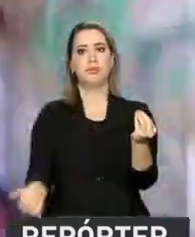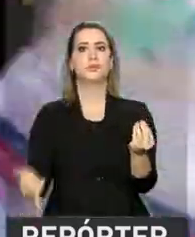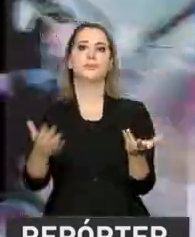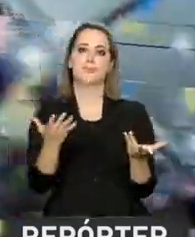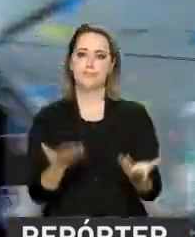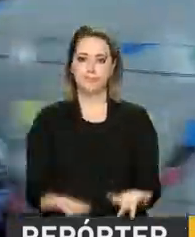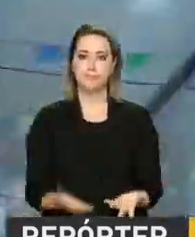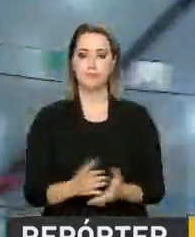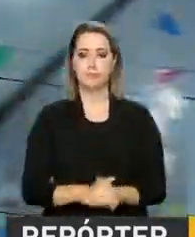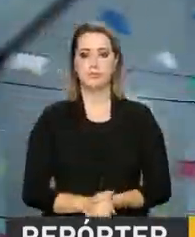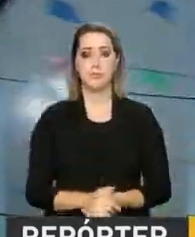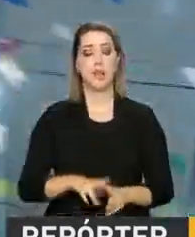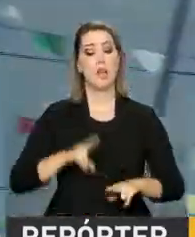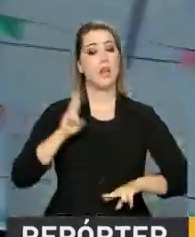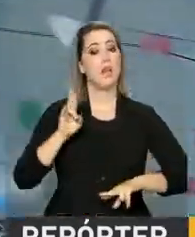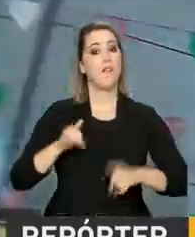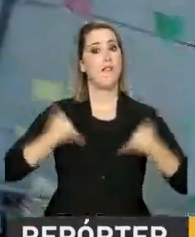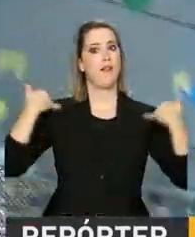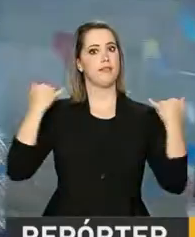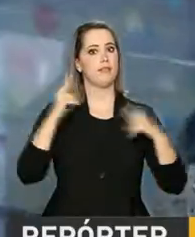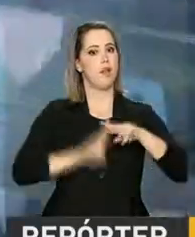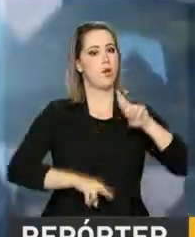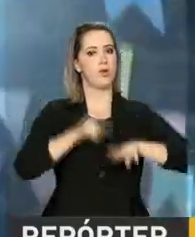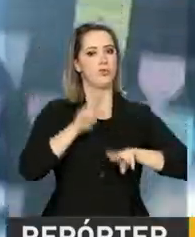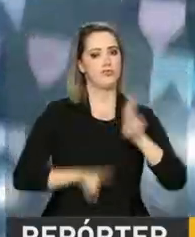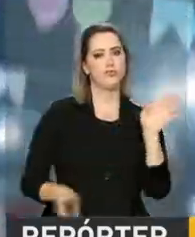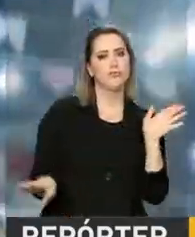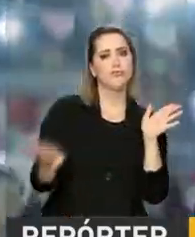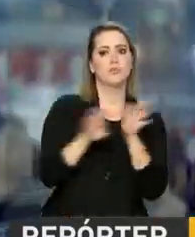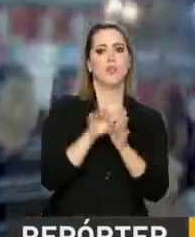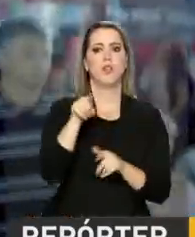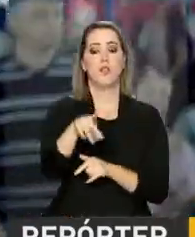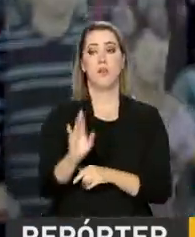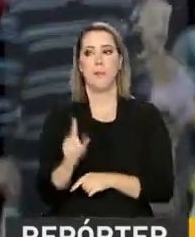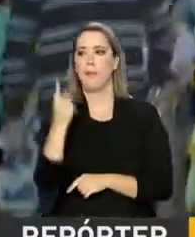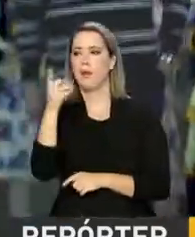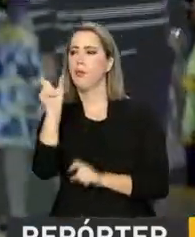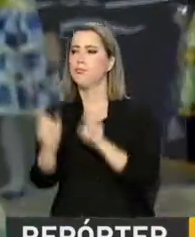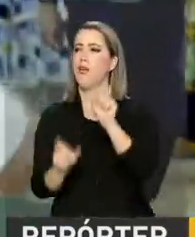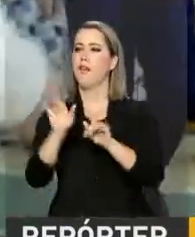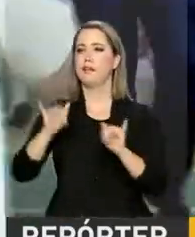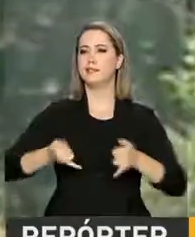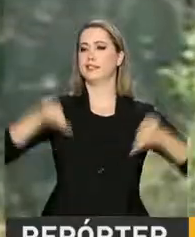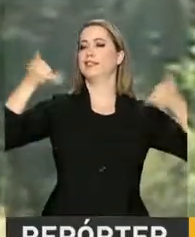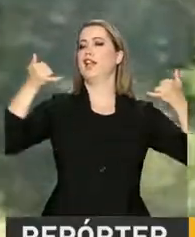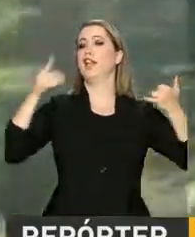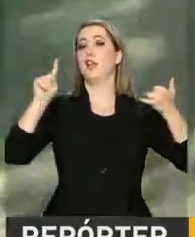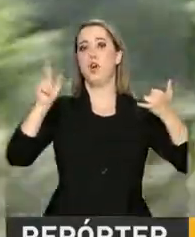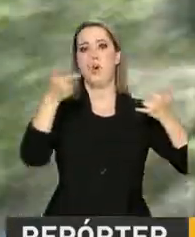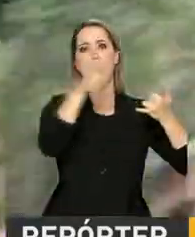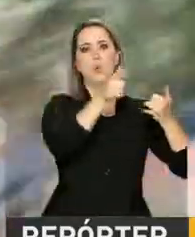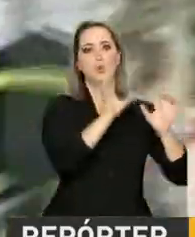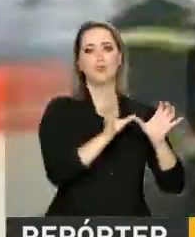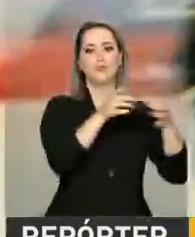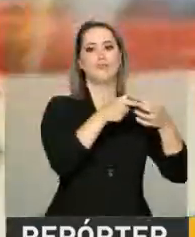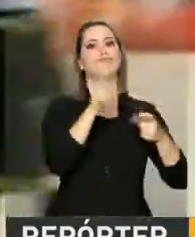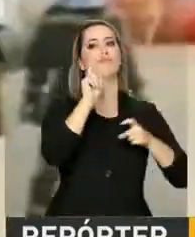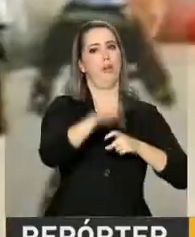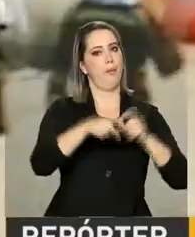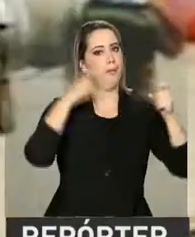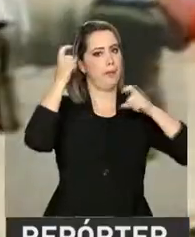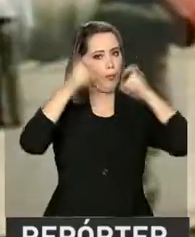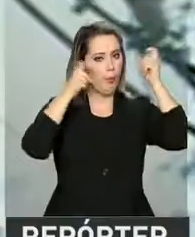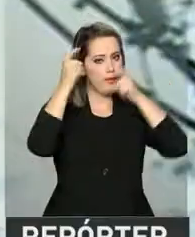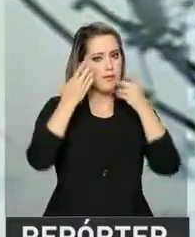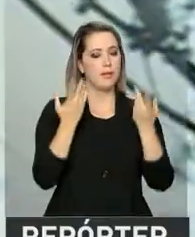as essas meninas que estão chegando enquanto para uns é tempo de comemoração para outros motivos de